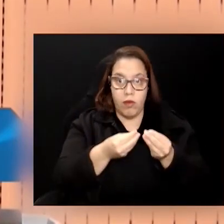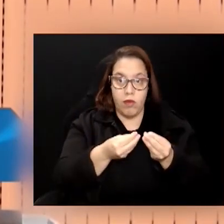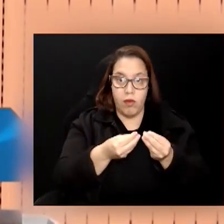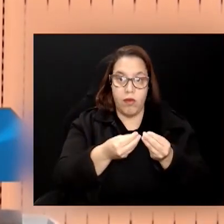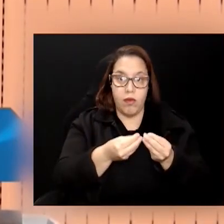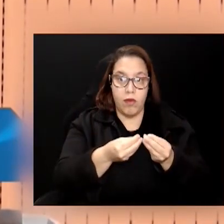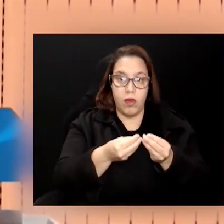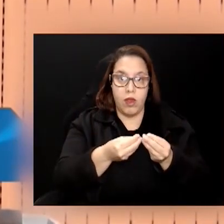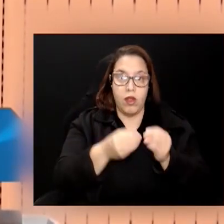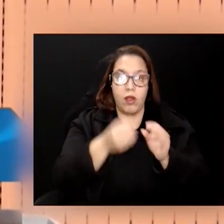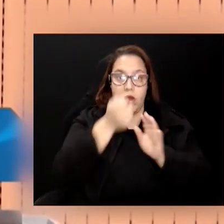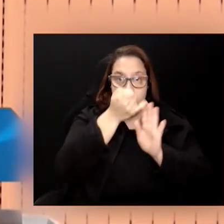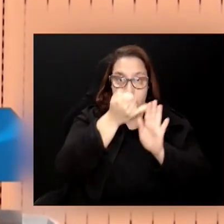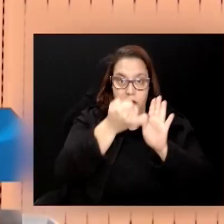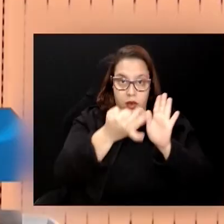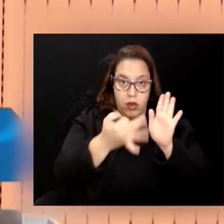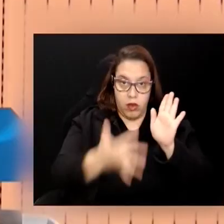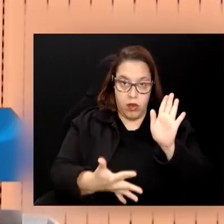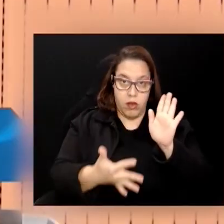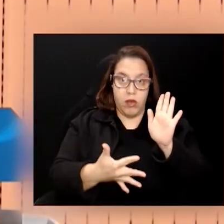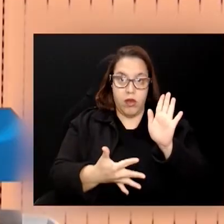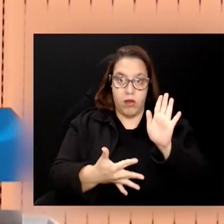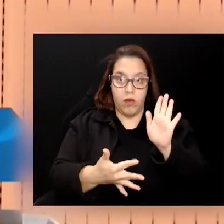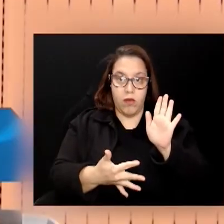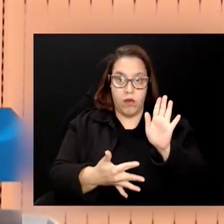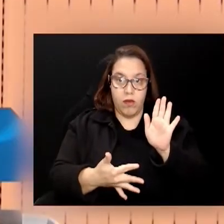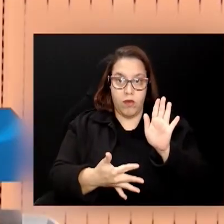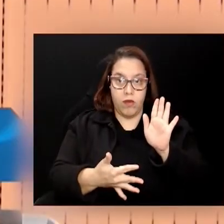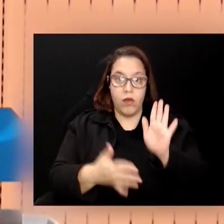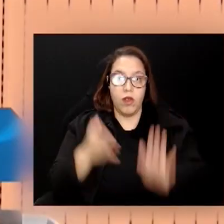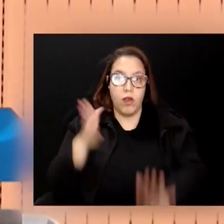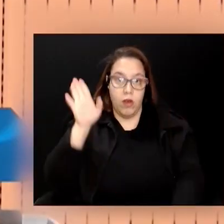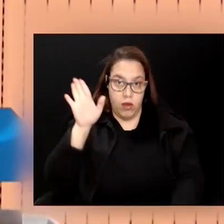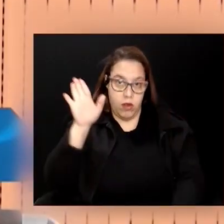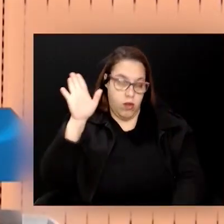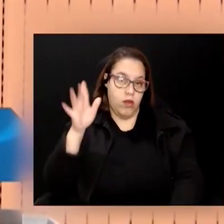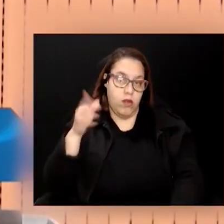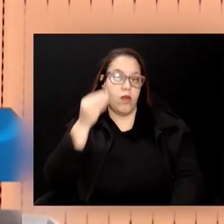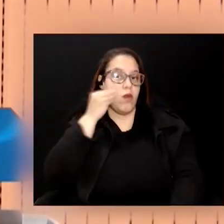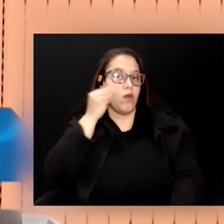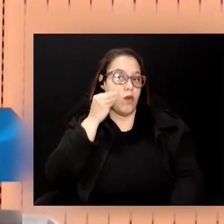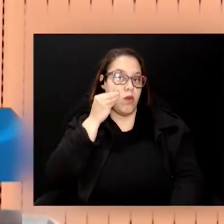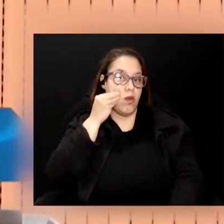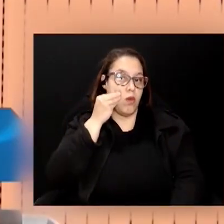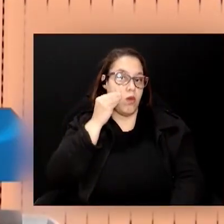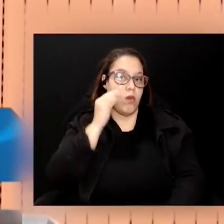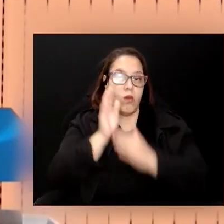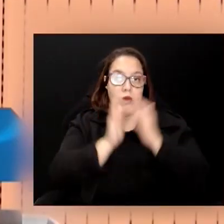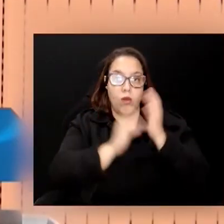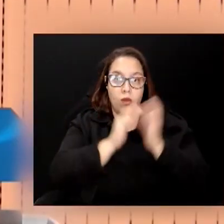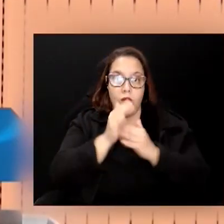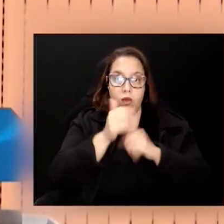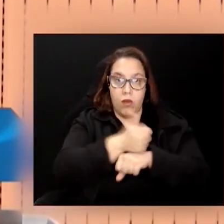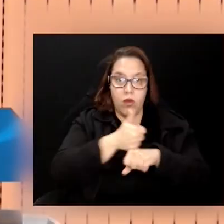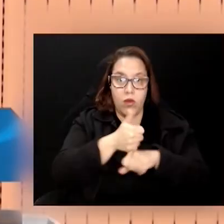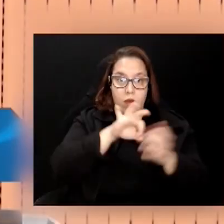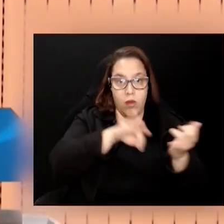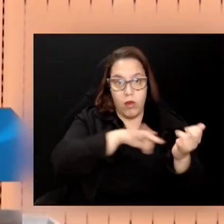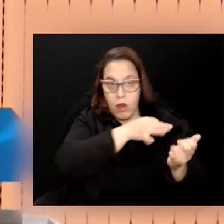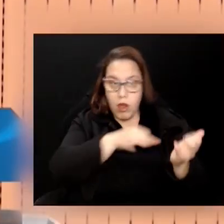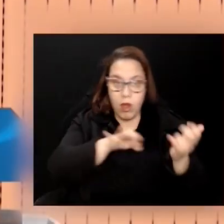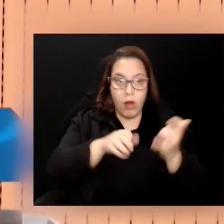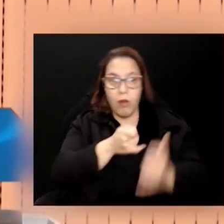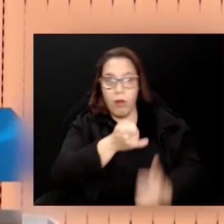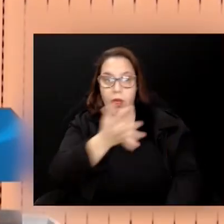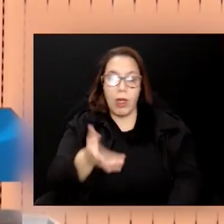discriminação desses candidatos para os seus cargos, para os seus instrumentos e funções. A resposta que